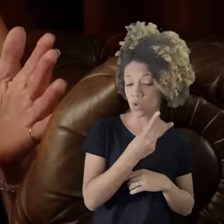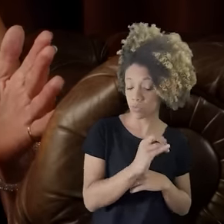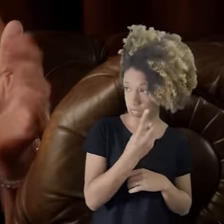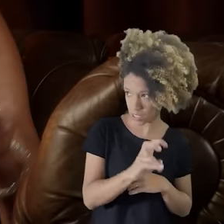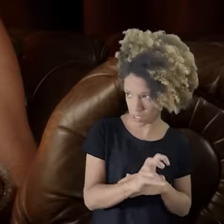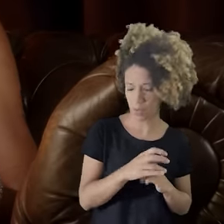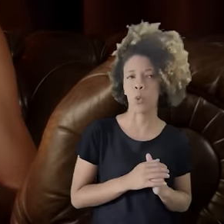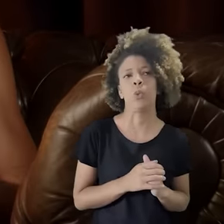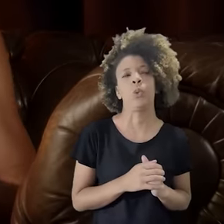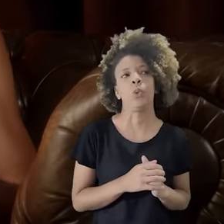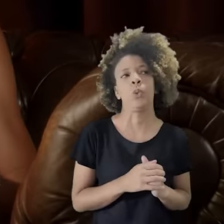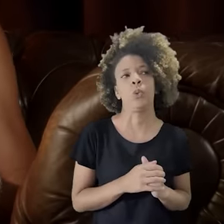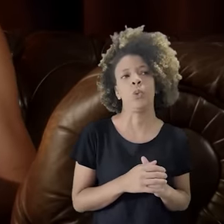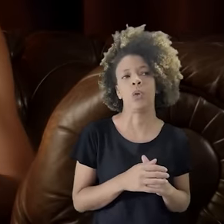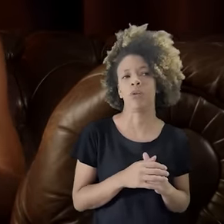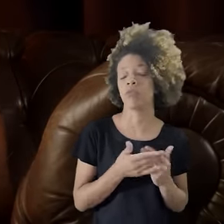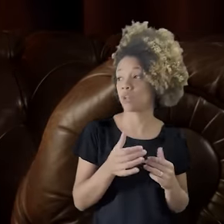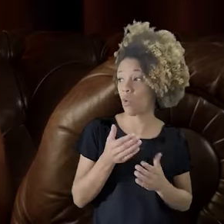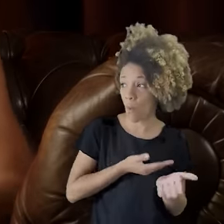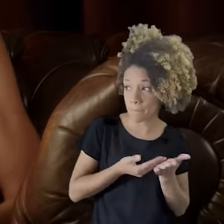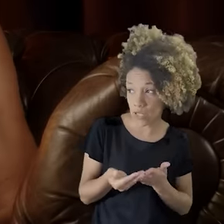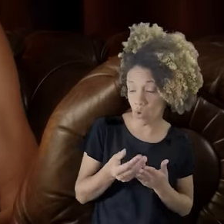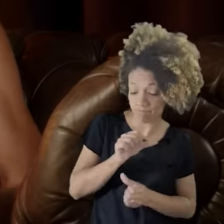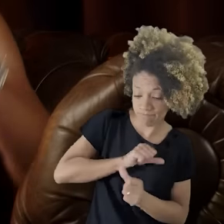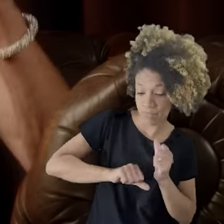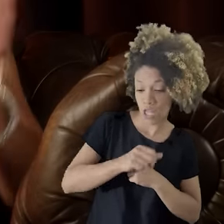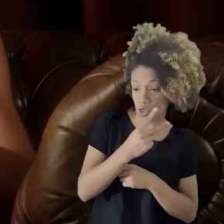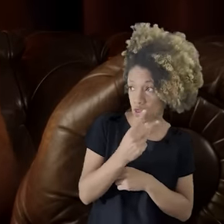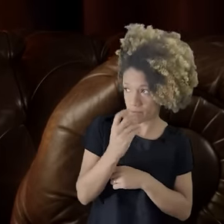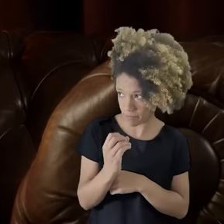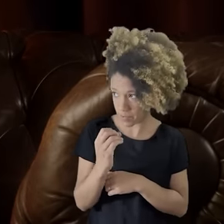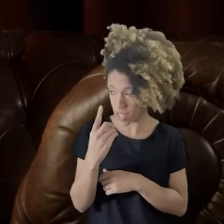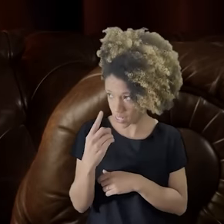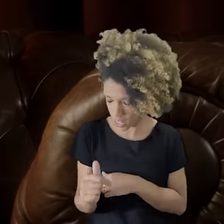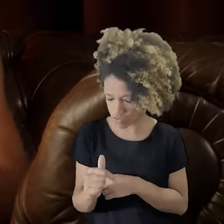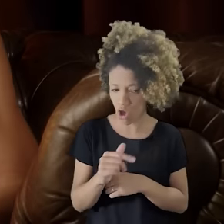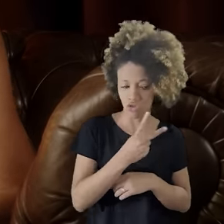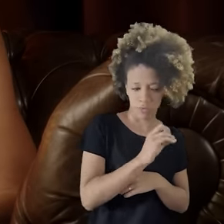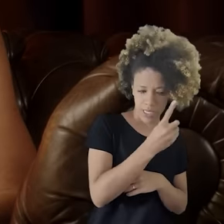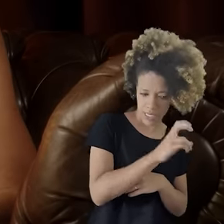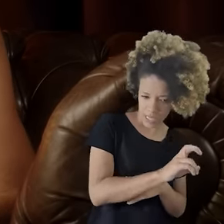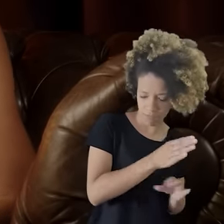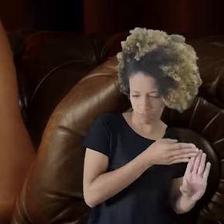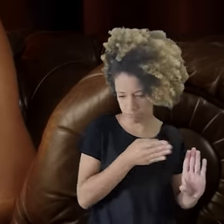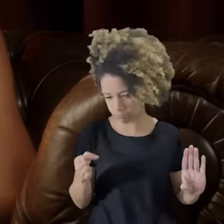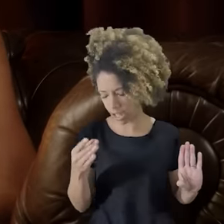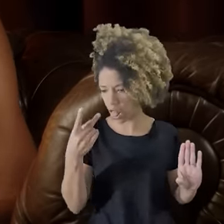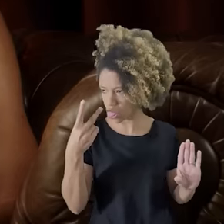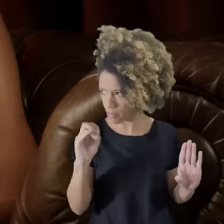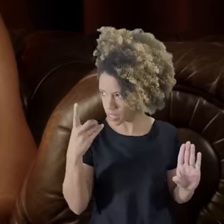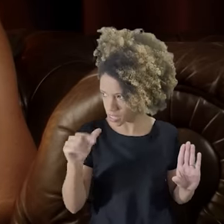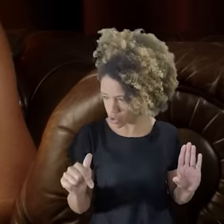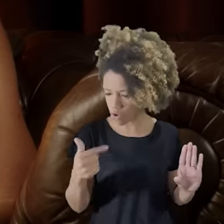2015 então a minha transição começou em 2017 de 2015 para 2017 eu comecei